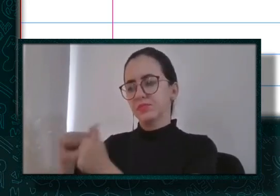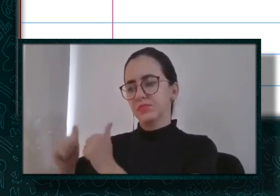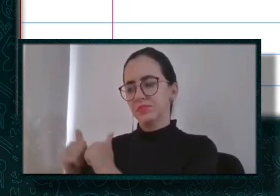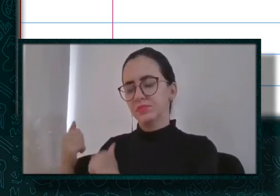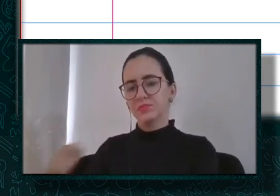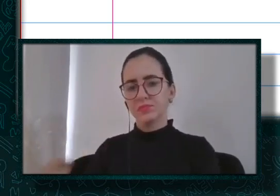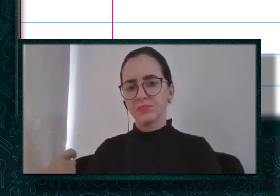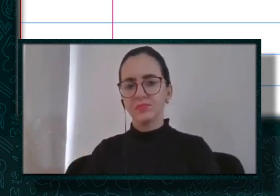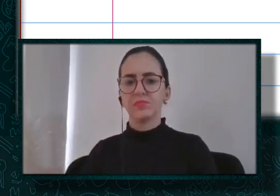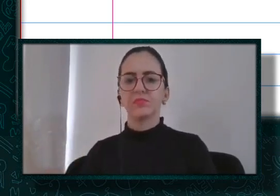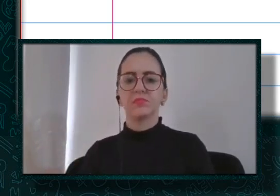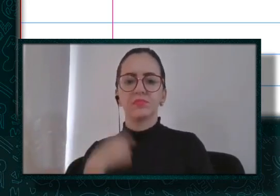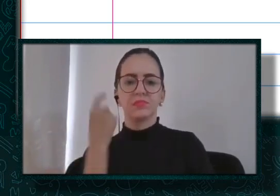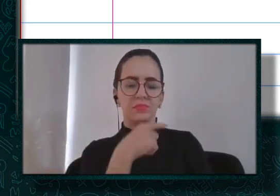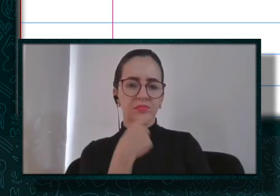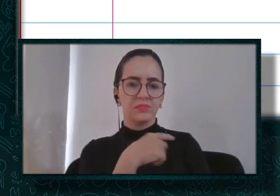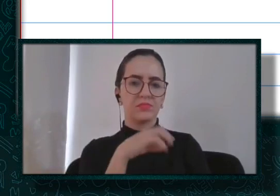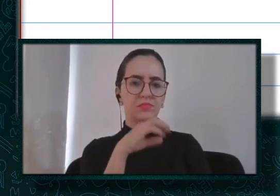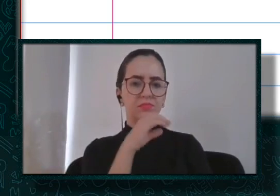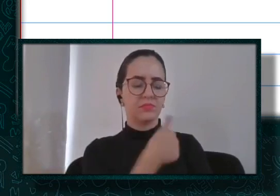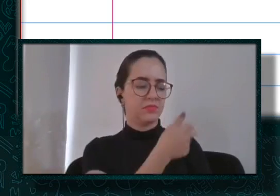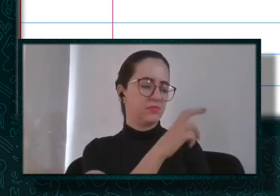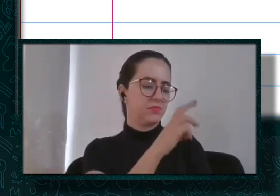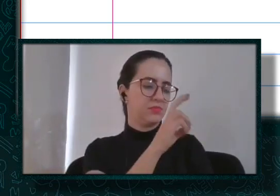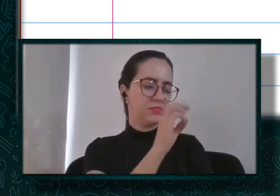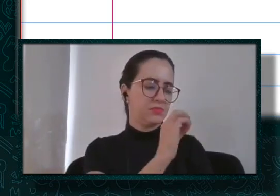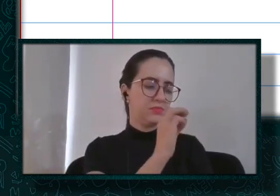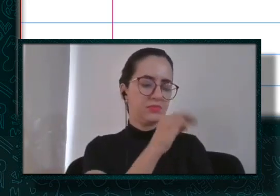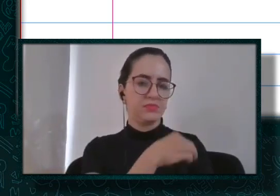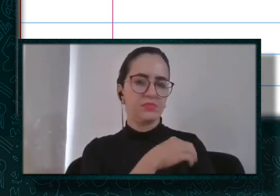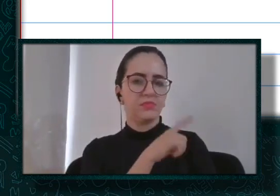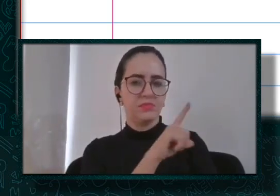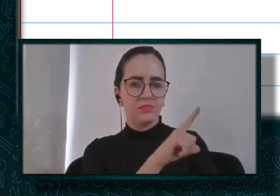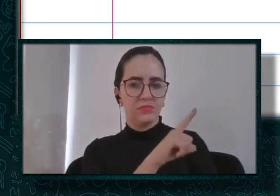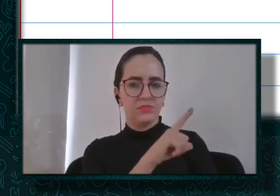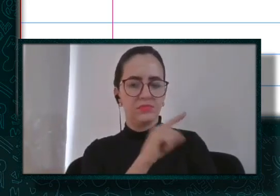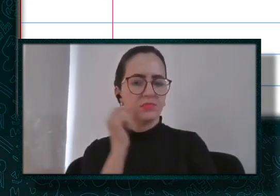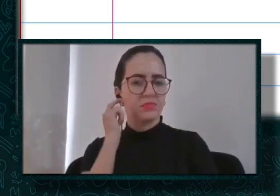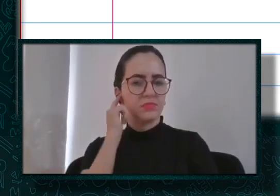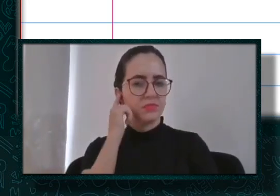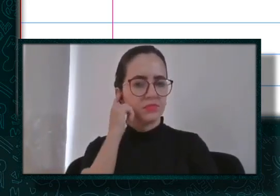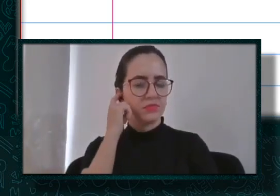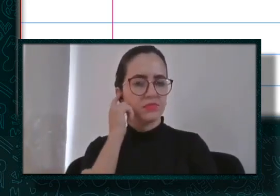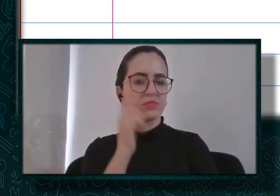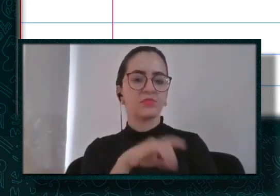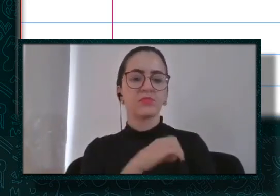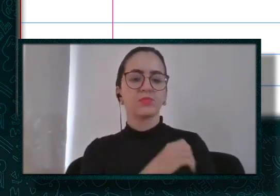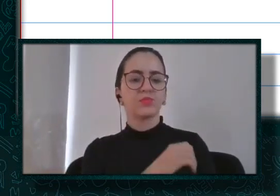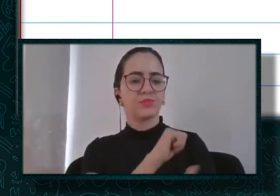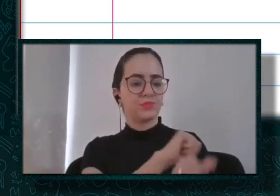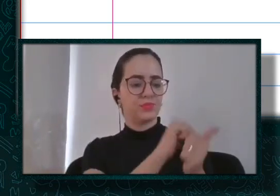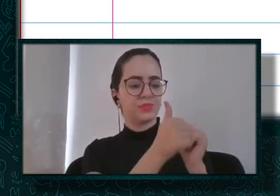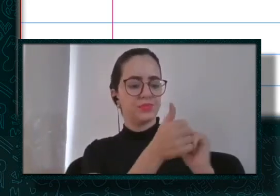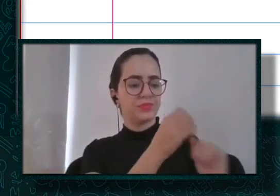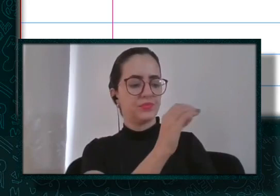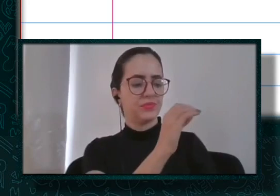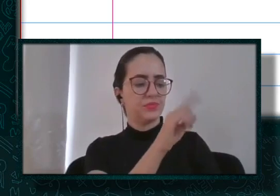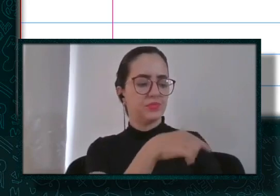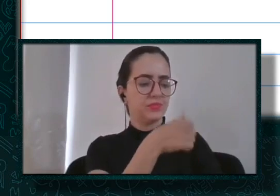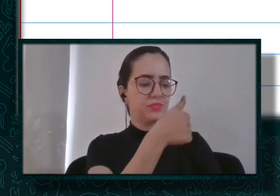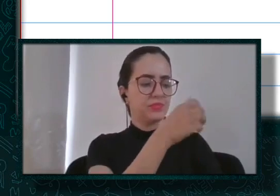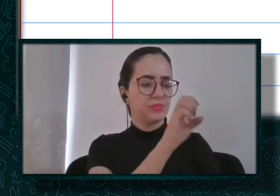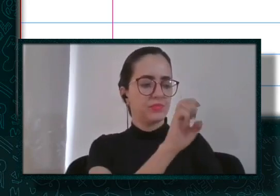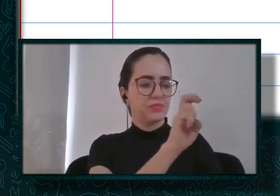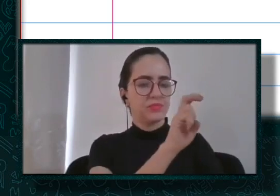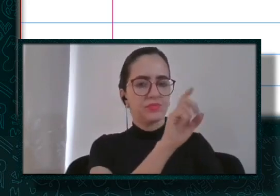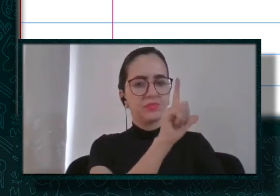dessa solução é 150 ml, ou seja, é 0,15 litros. A concentração não me deu e o número de mols não me